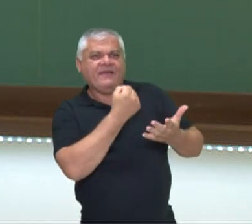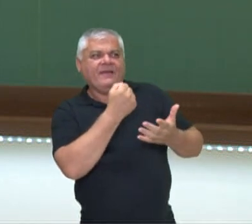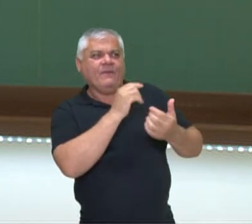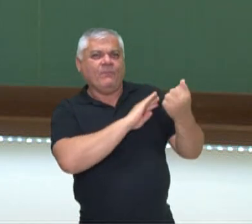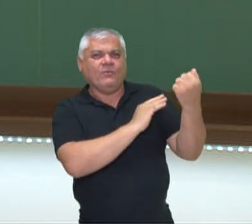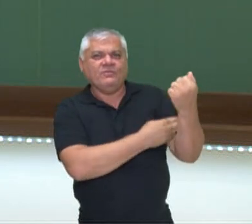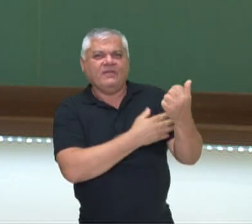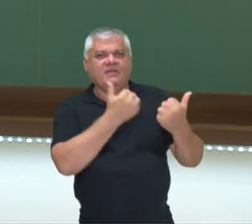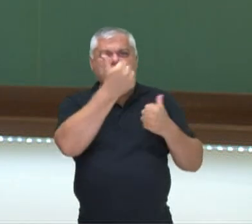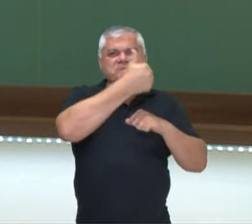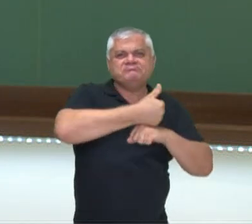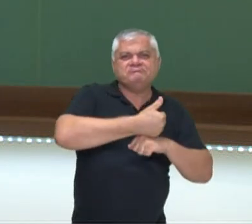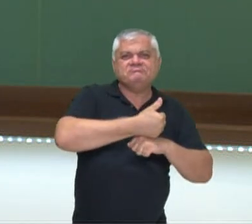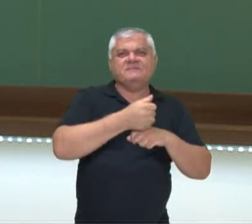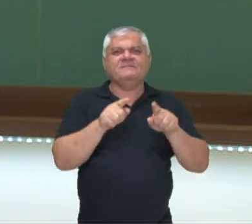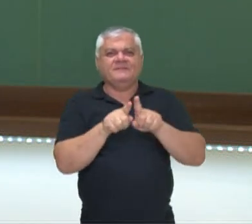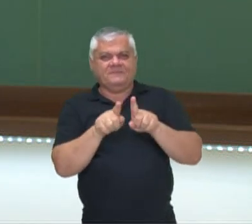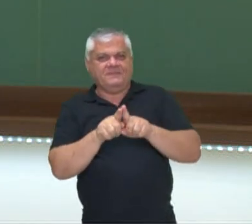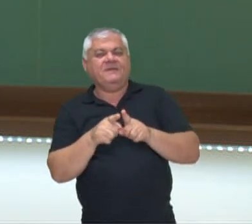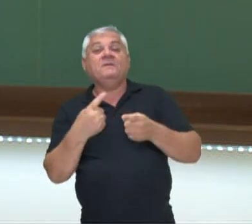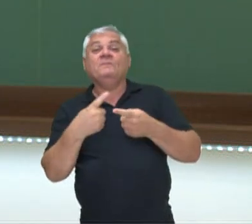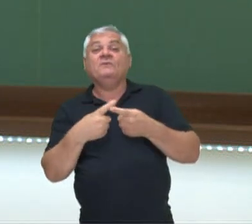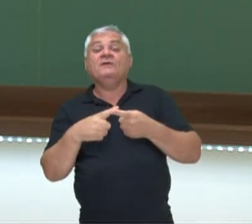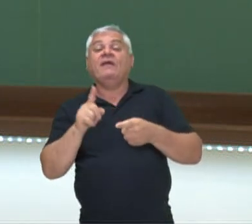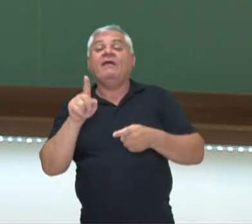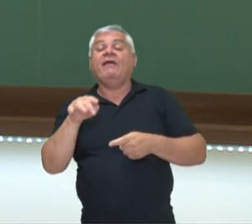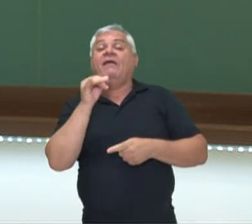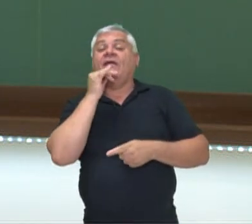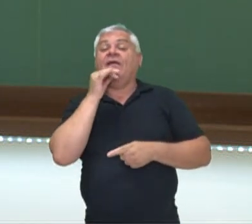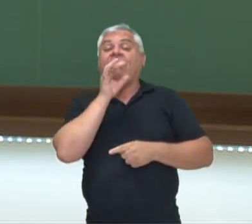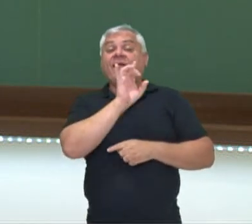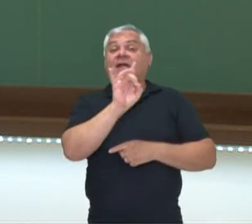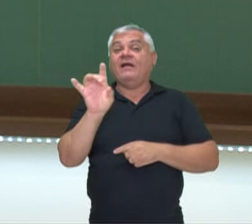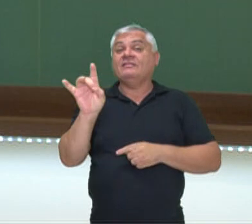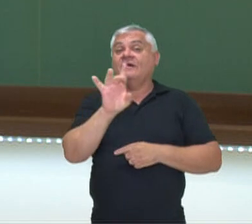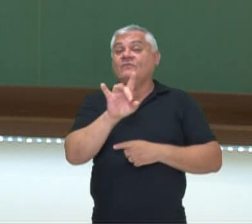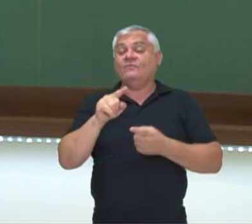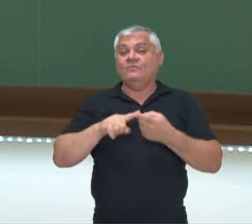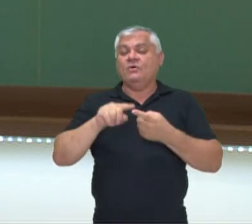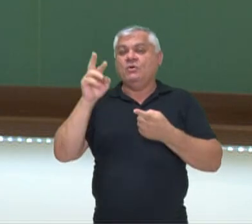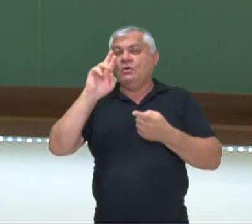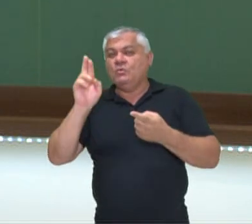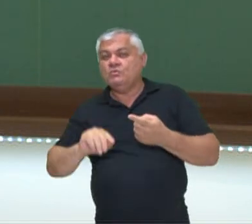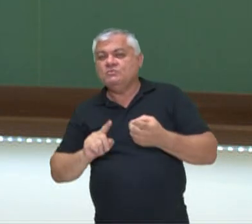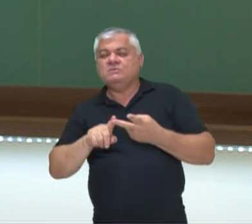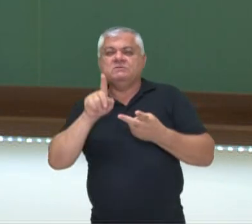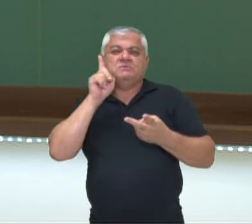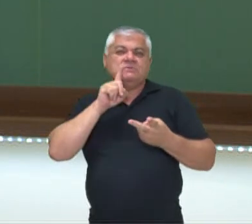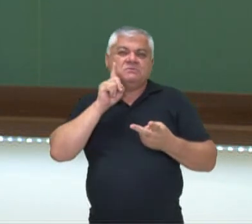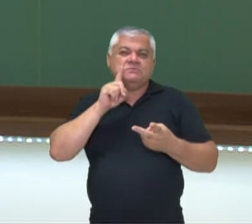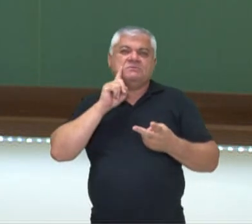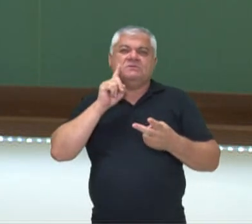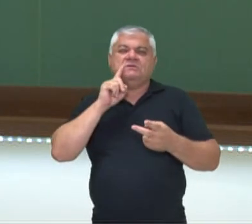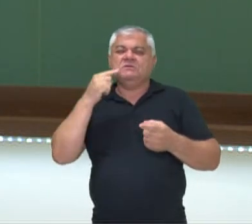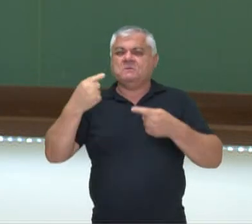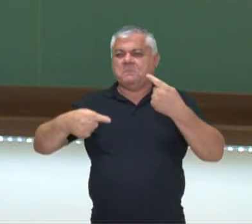esta época do bipolarismo a situação que cada um defendia um